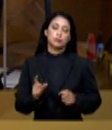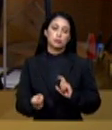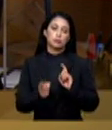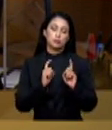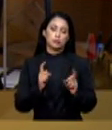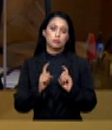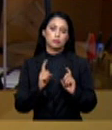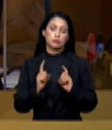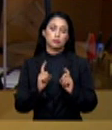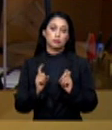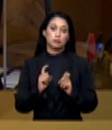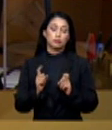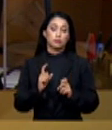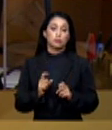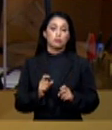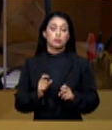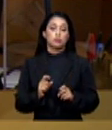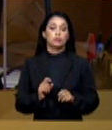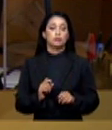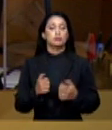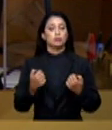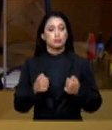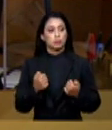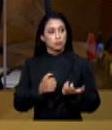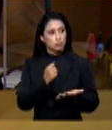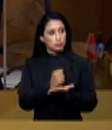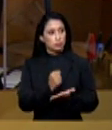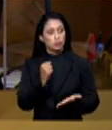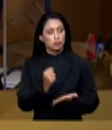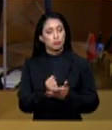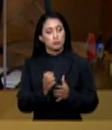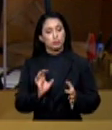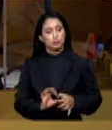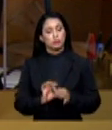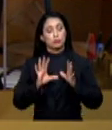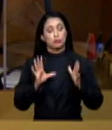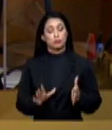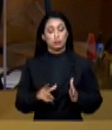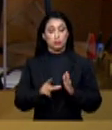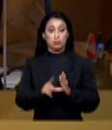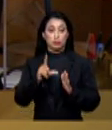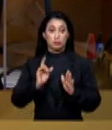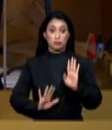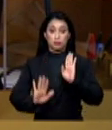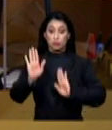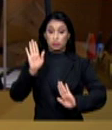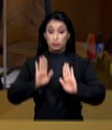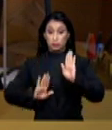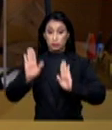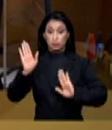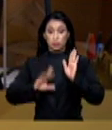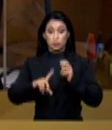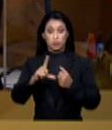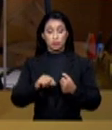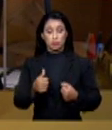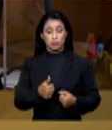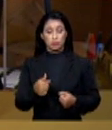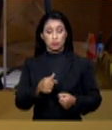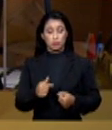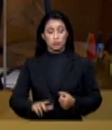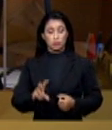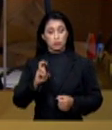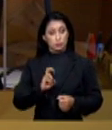do titular depende da celebração de contrato de concessão mediante prévia licitação nos termos do artigo